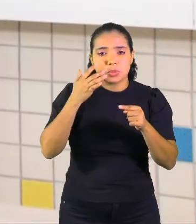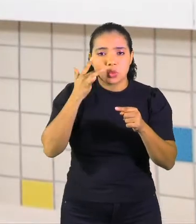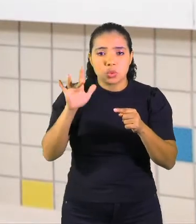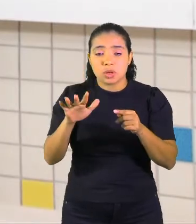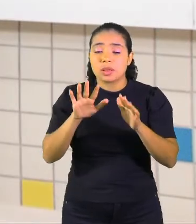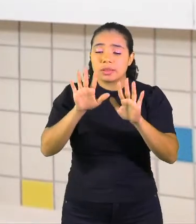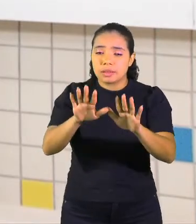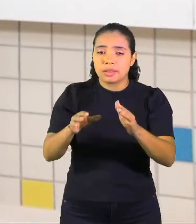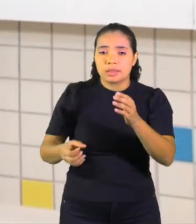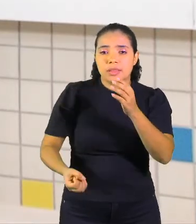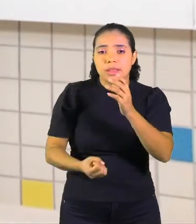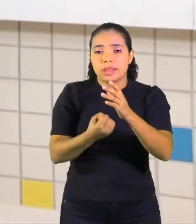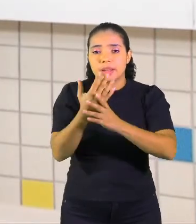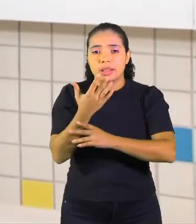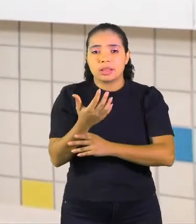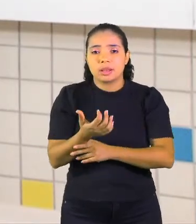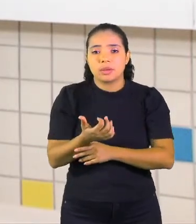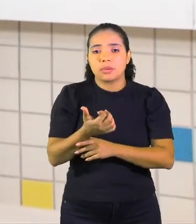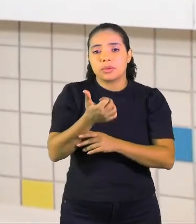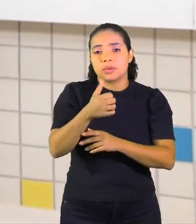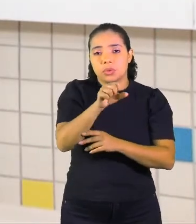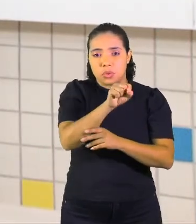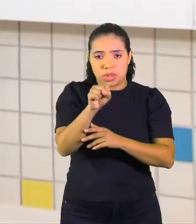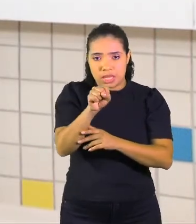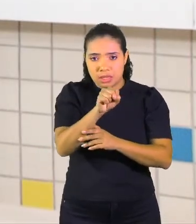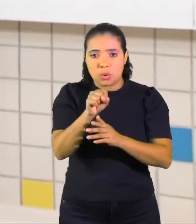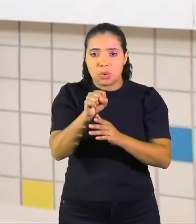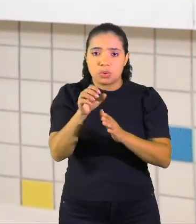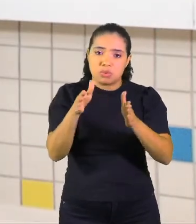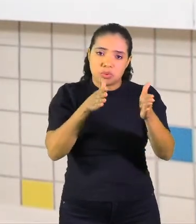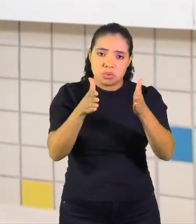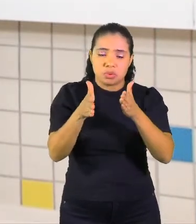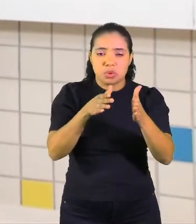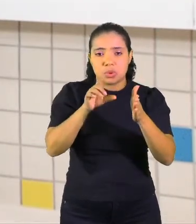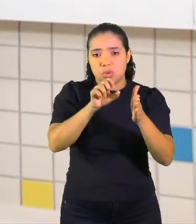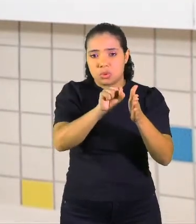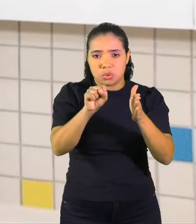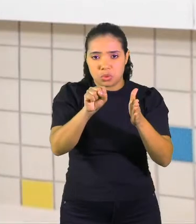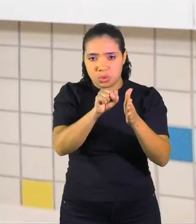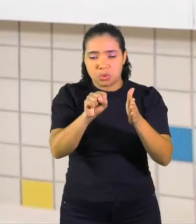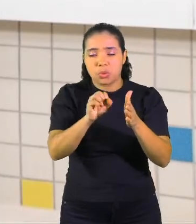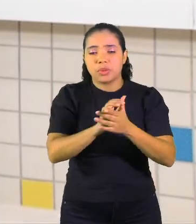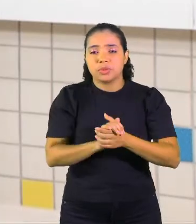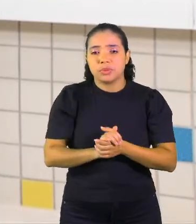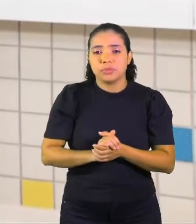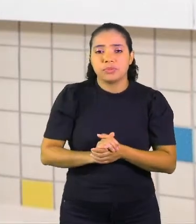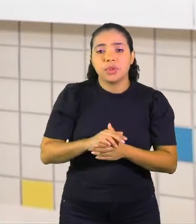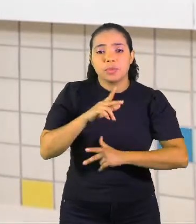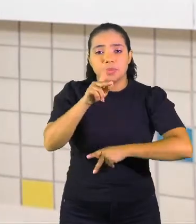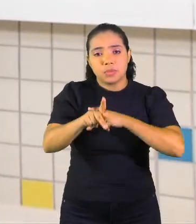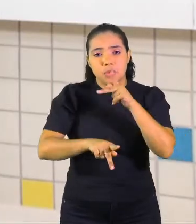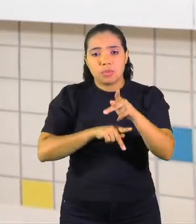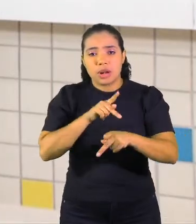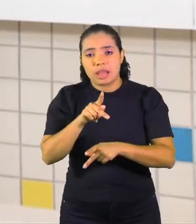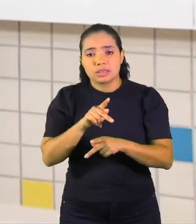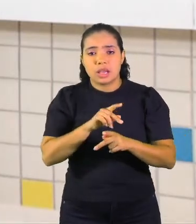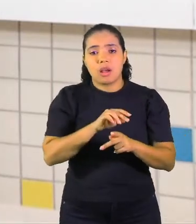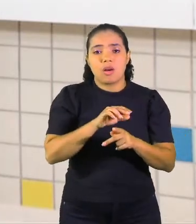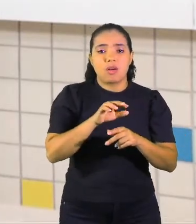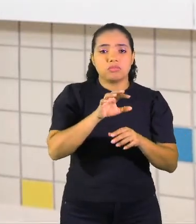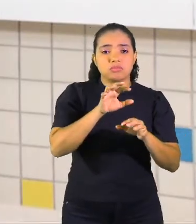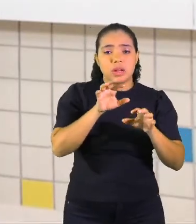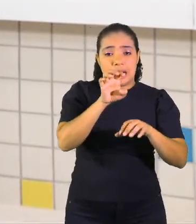em 88, vieram o quê? Povos de todas as outras regiões do país para